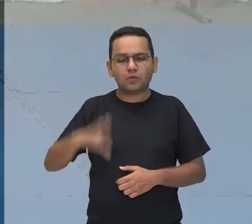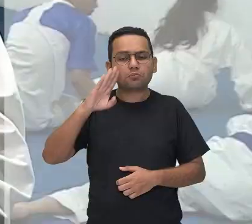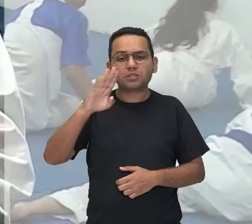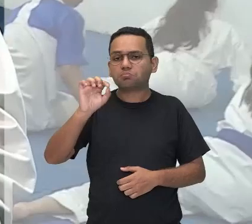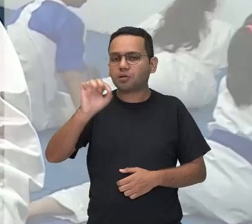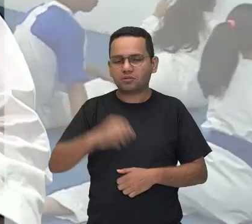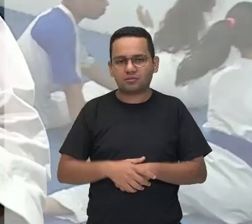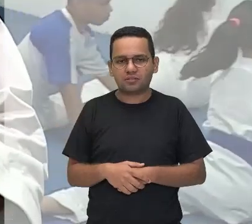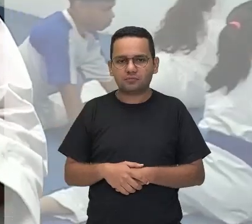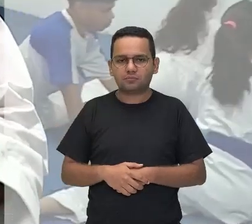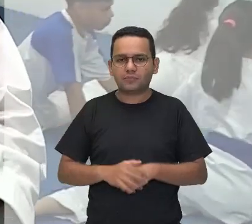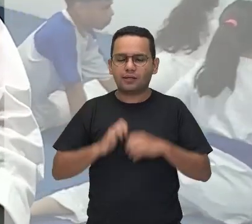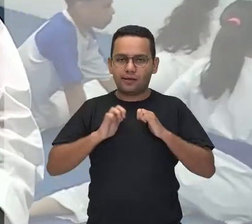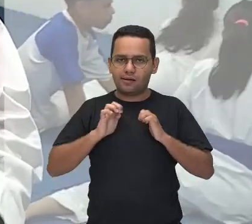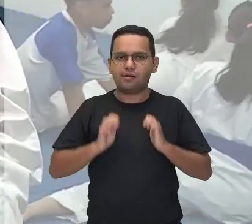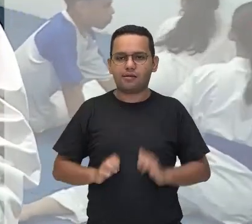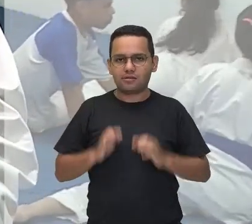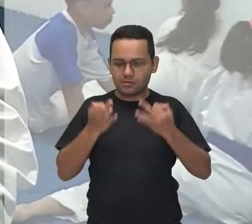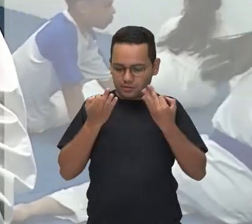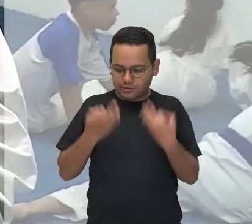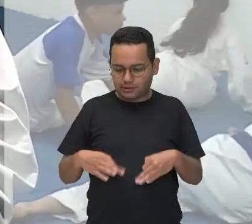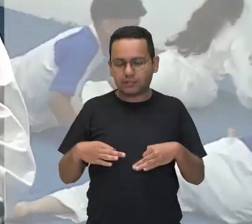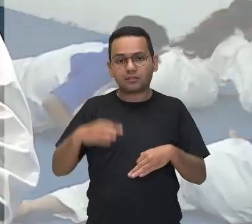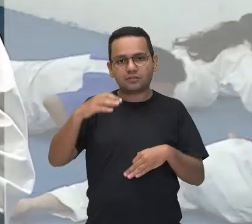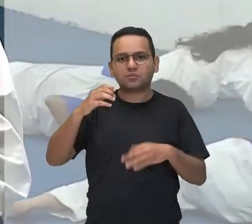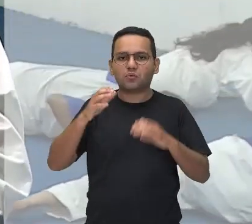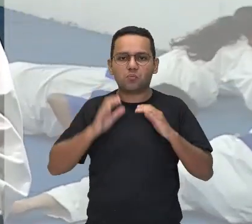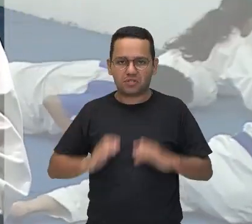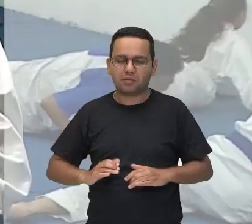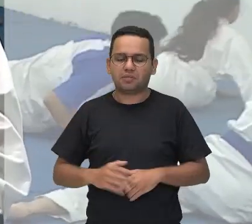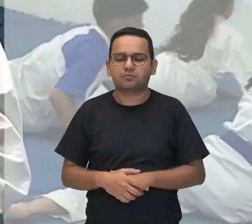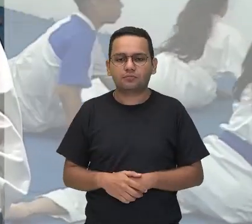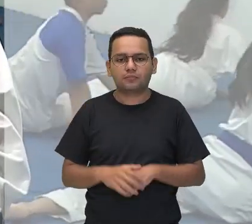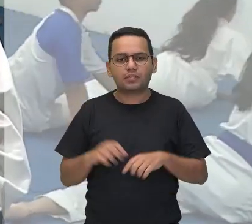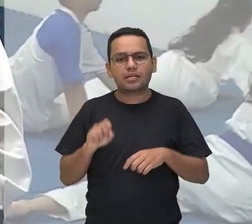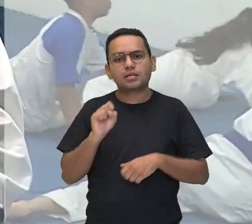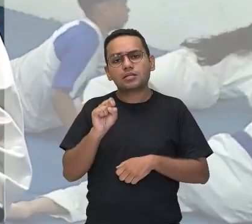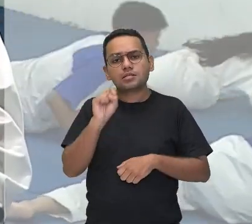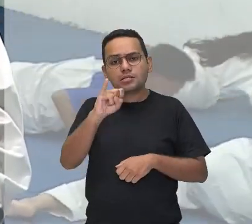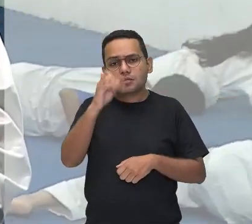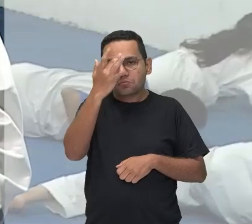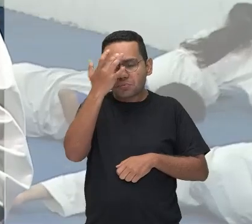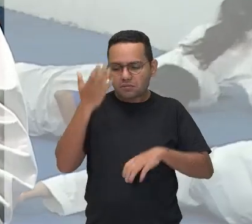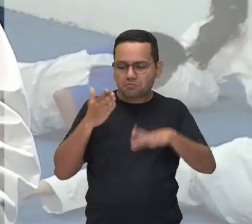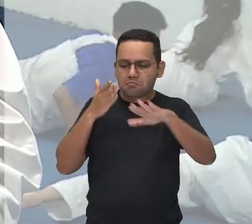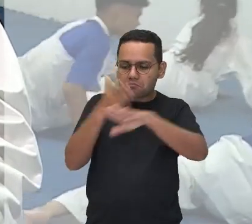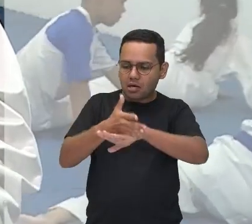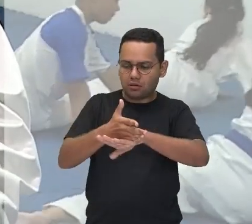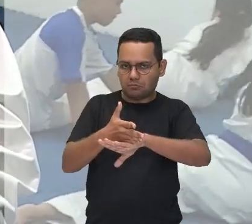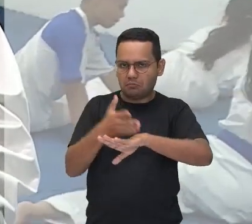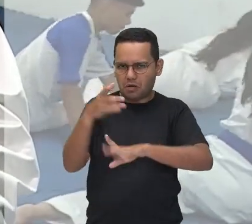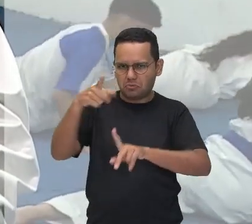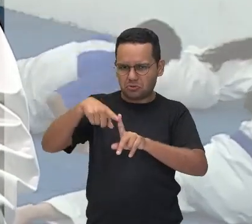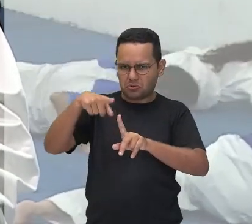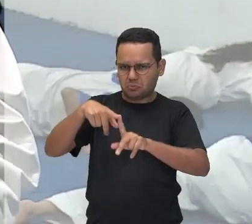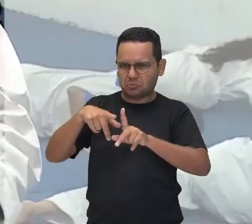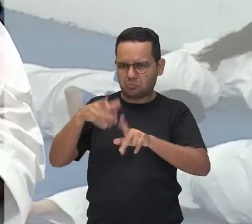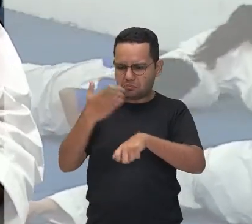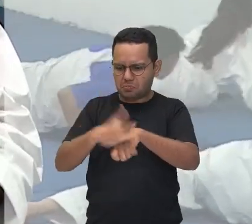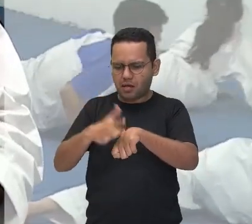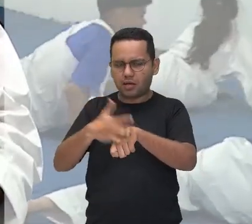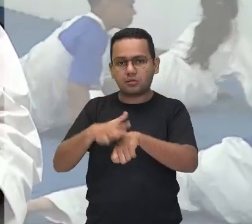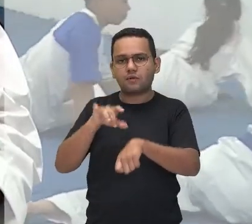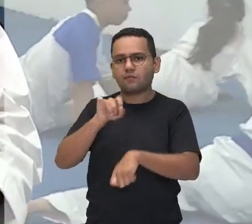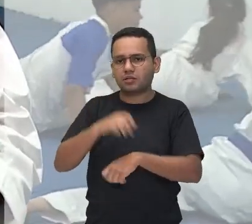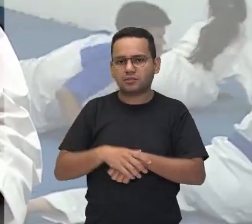disciplina. O indivíduo, a partir do momento que ele ingressa na modalidade como o Karatê, ele vai, com o passar dos tempos,